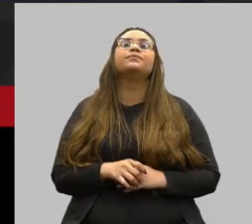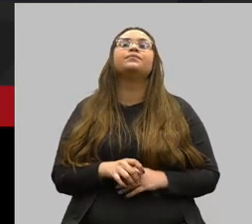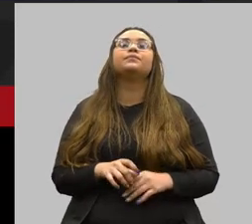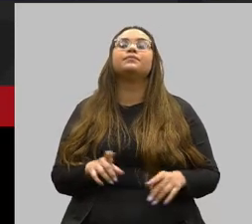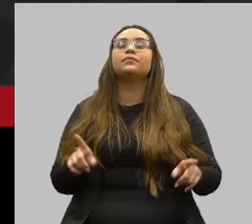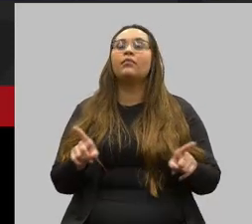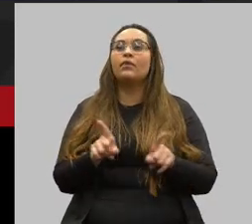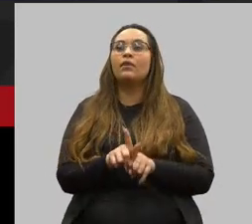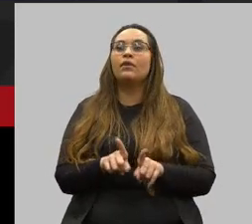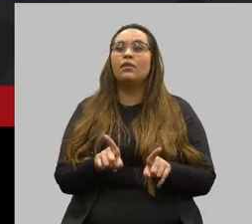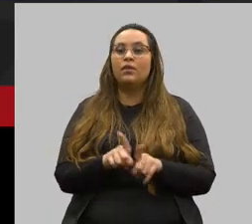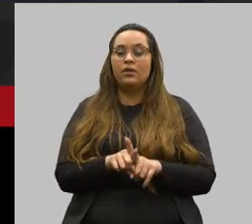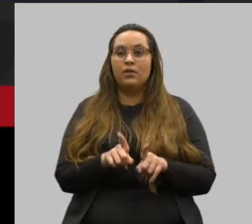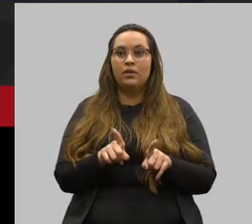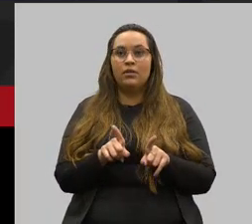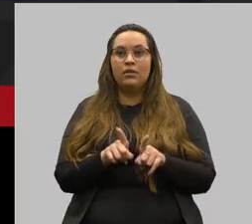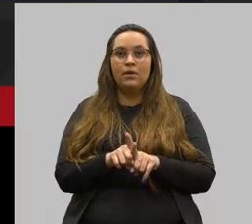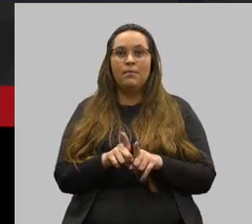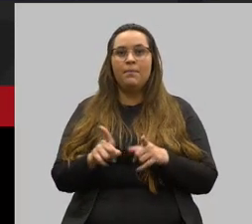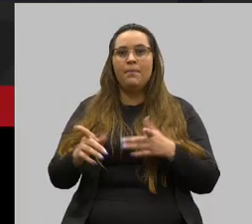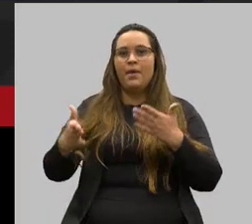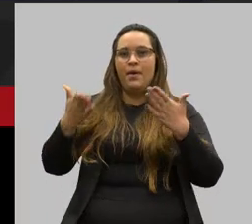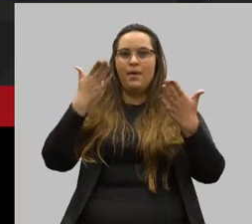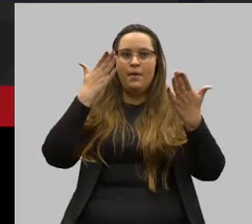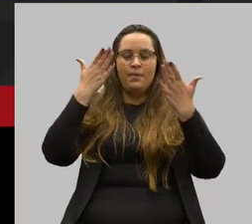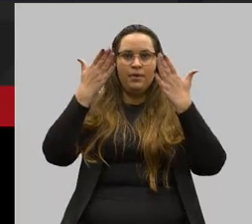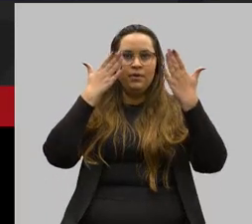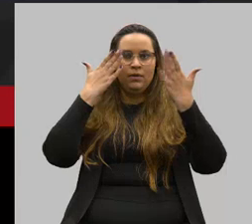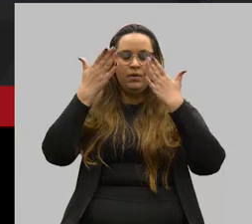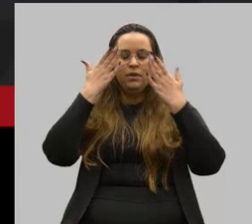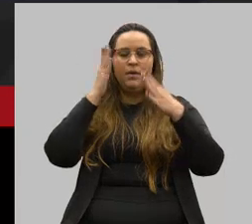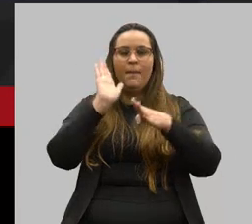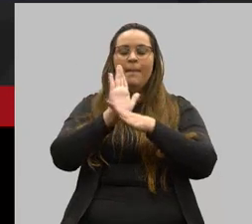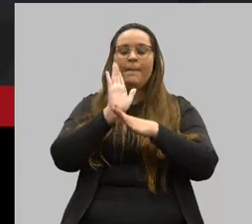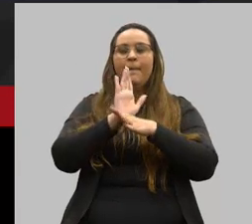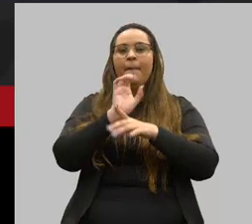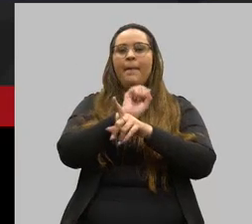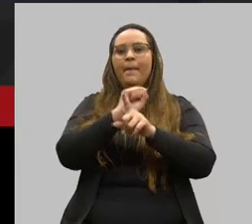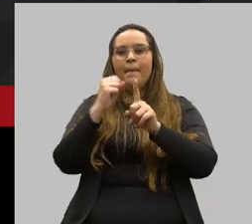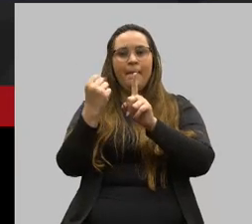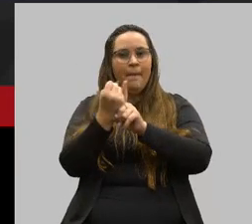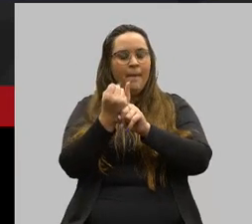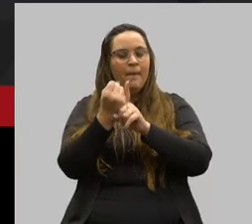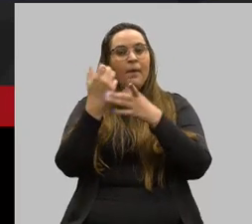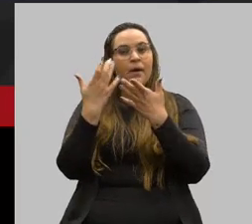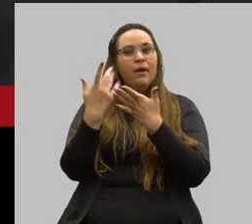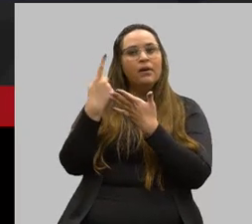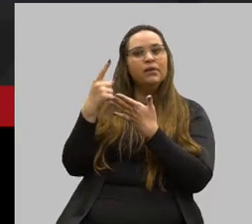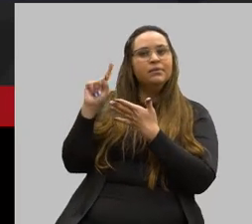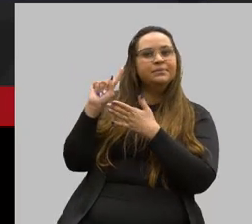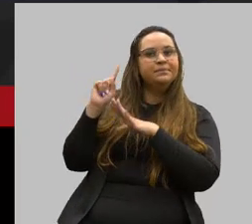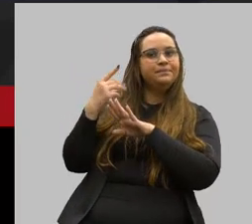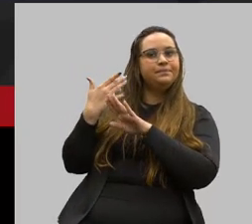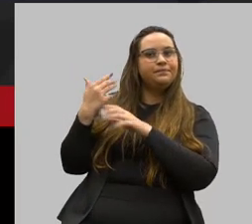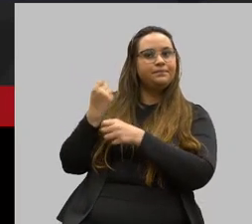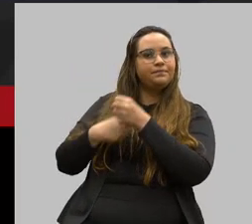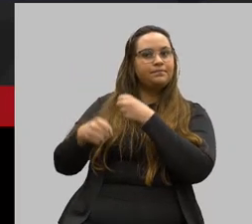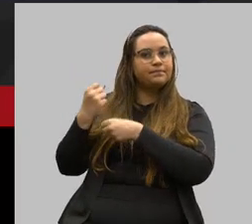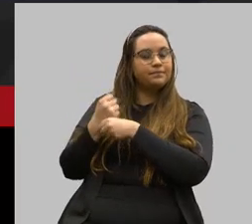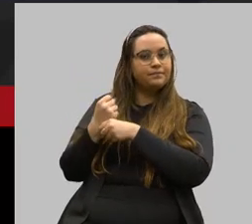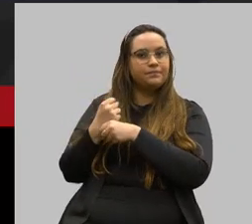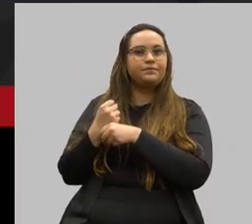também eh psicológico e de assistência social então no último ano tivemos a inauguração do centro